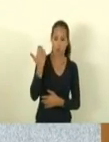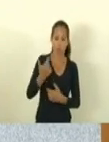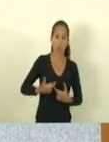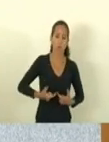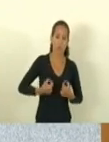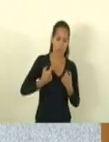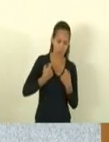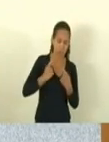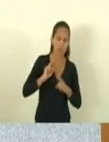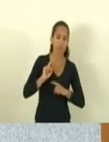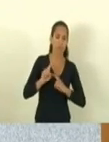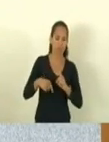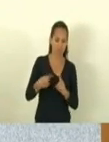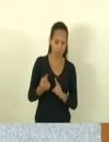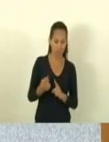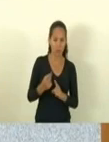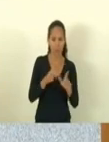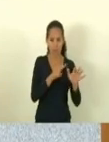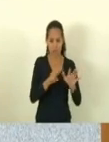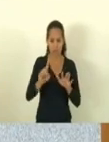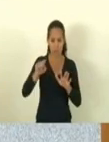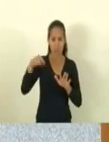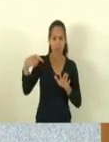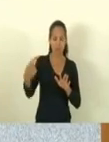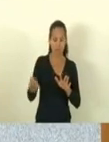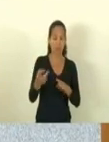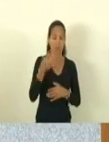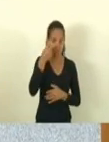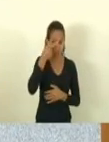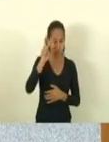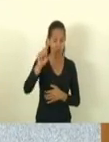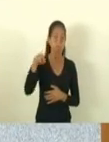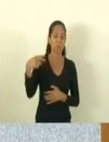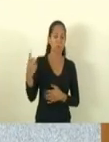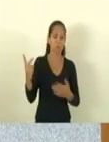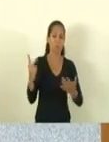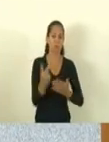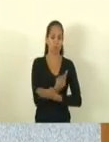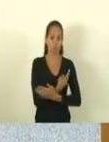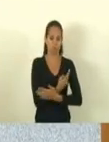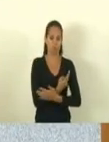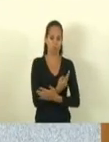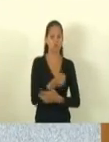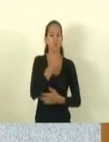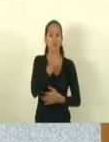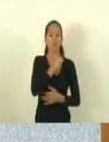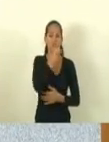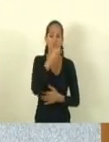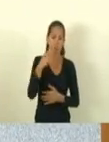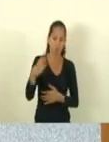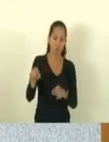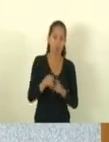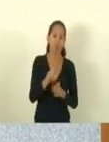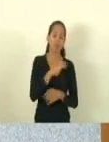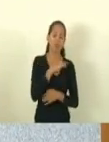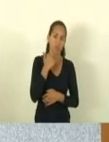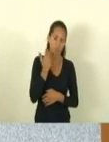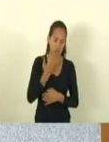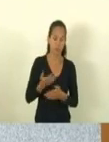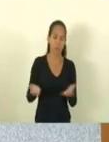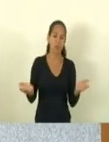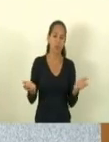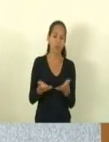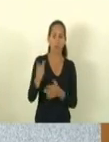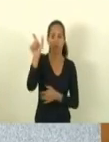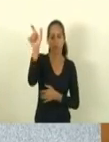e logo uma semana depois, dois dias depois, se eu não me engano, veio a falecer a sua mãe também. E agora o Golias